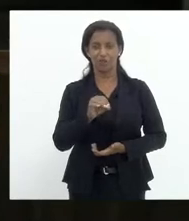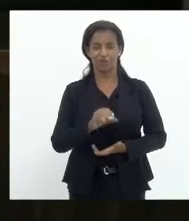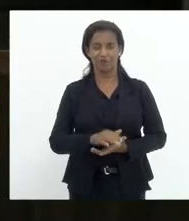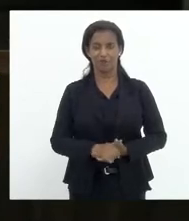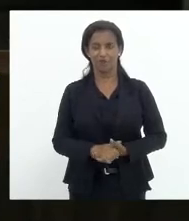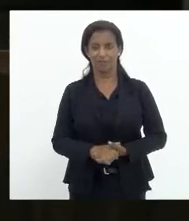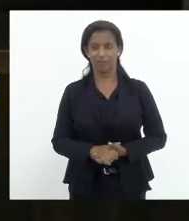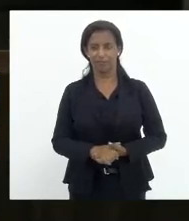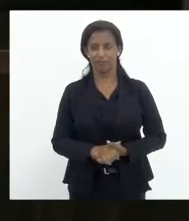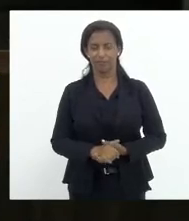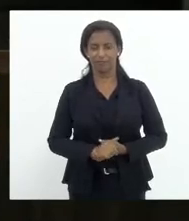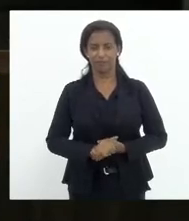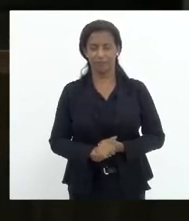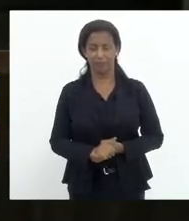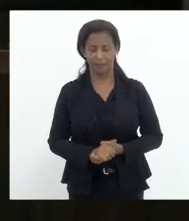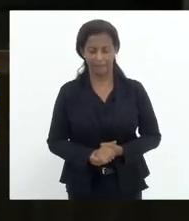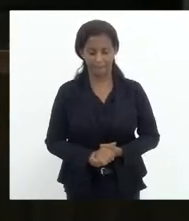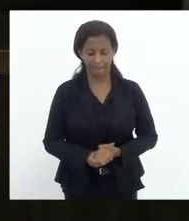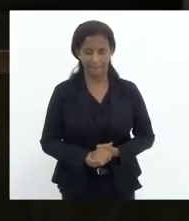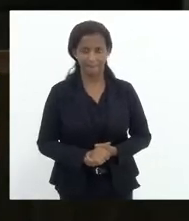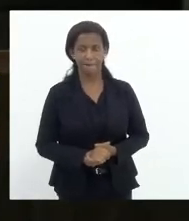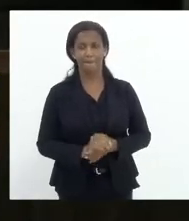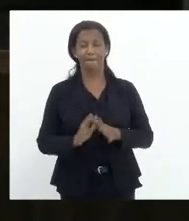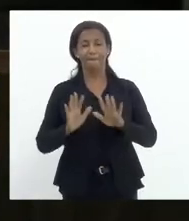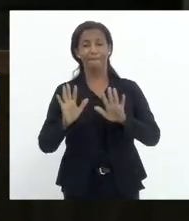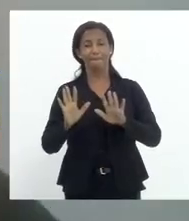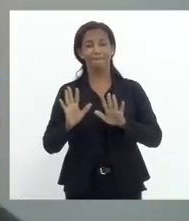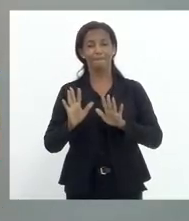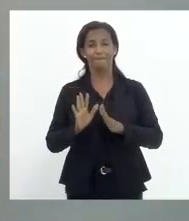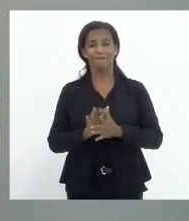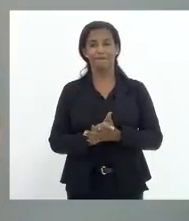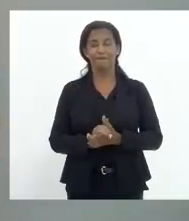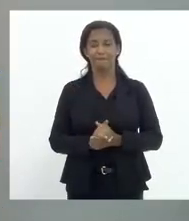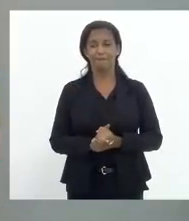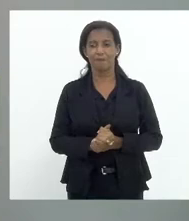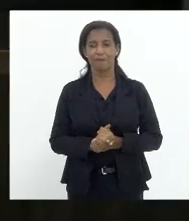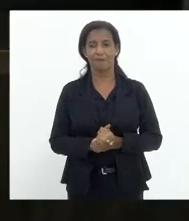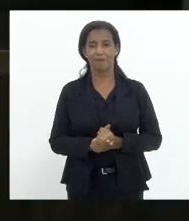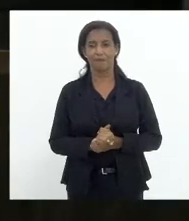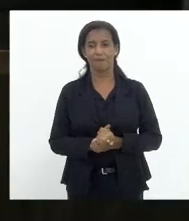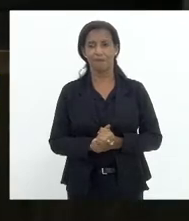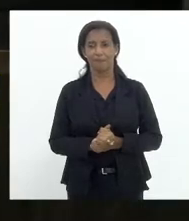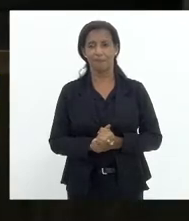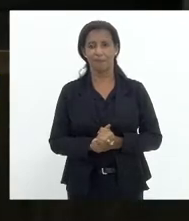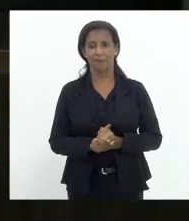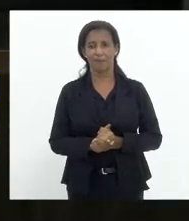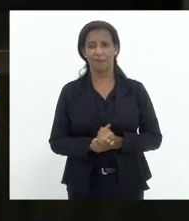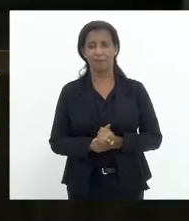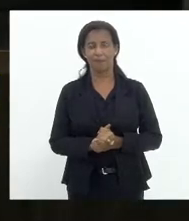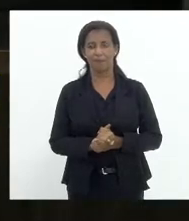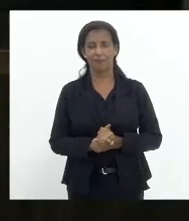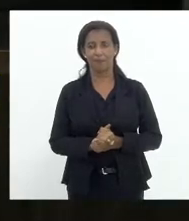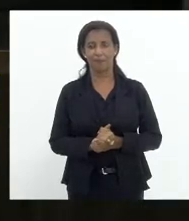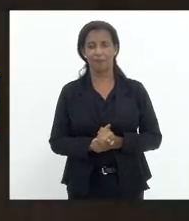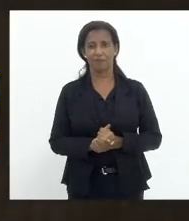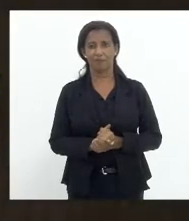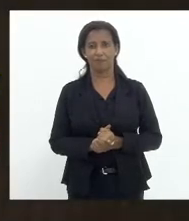presidente notícia o seu presente então vou